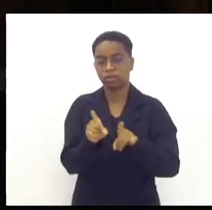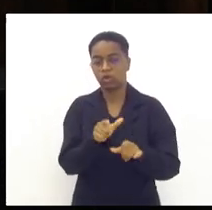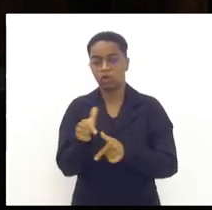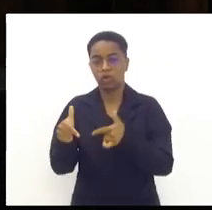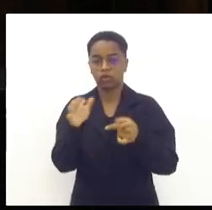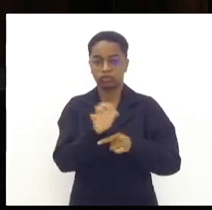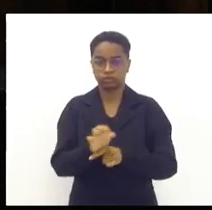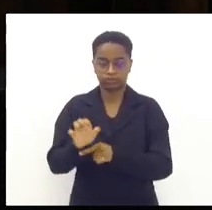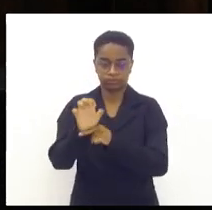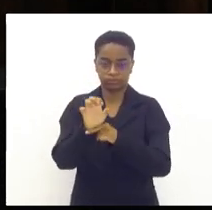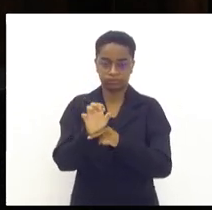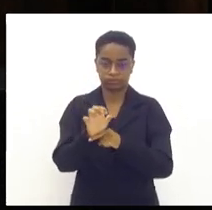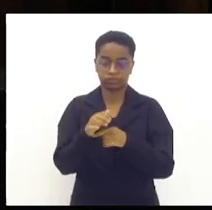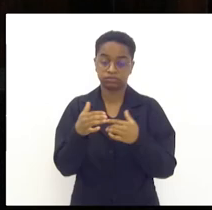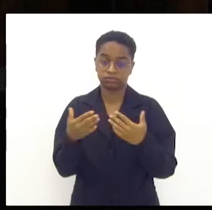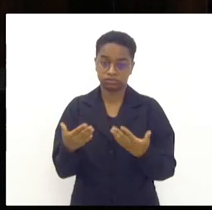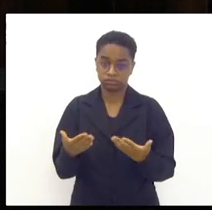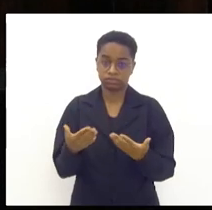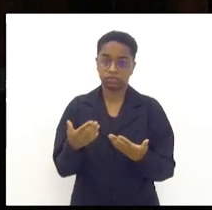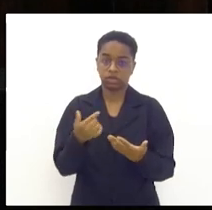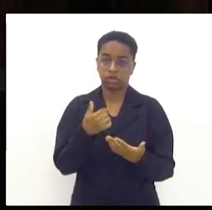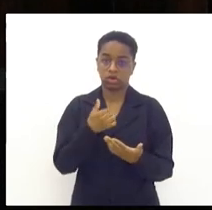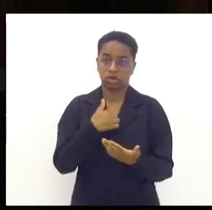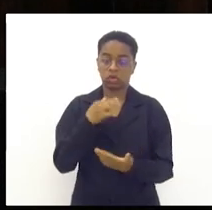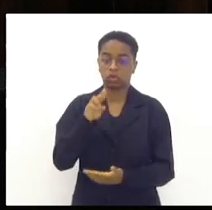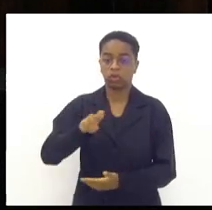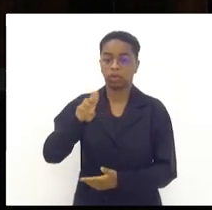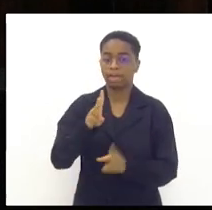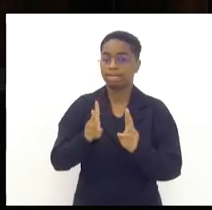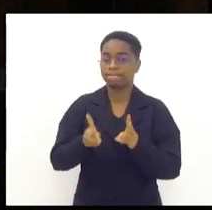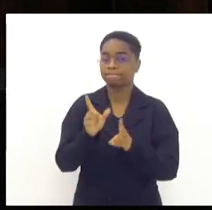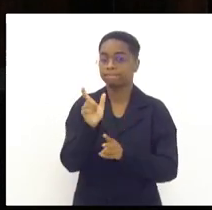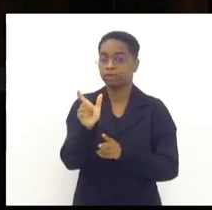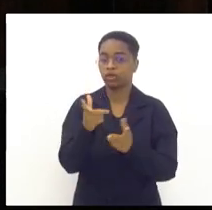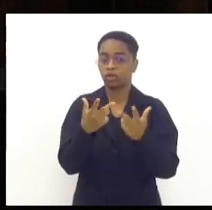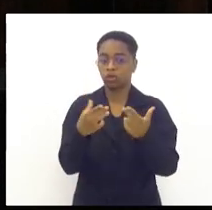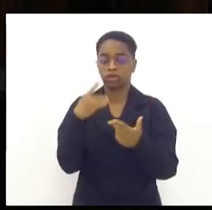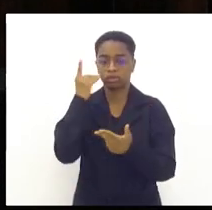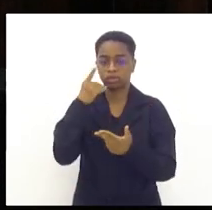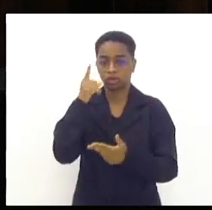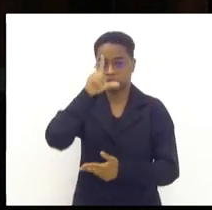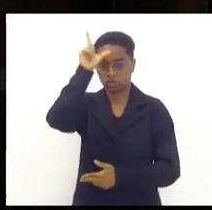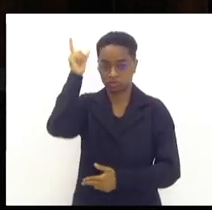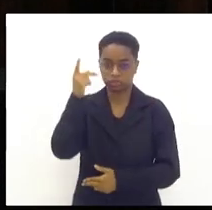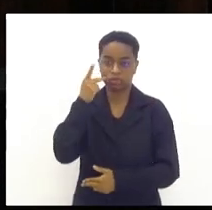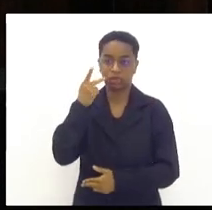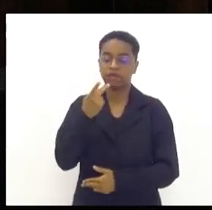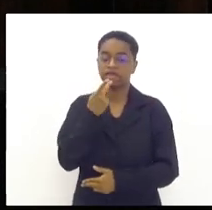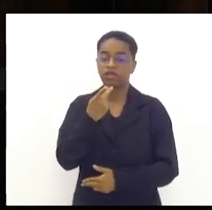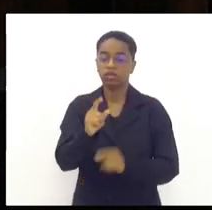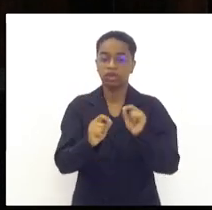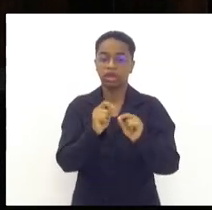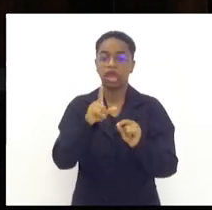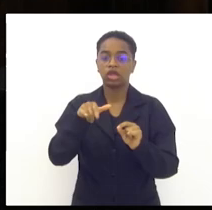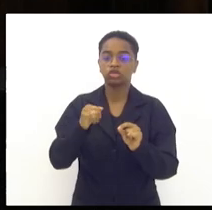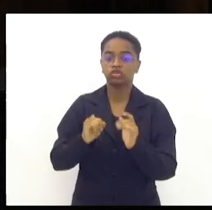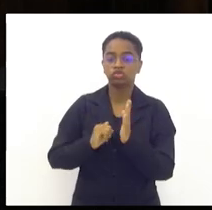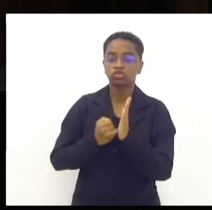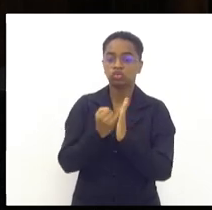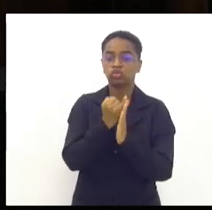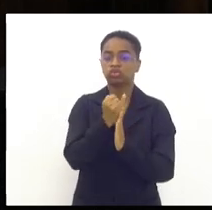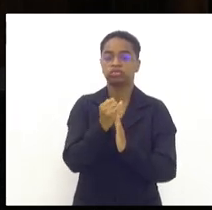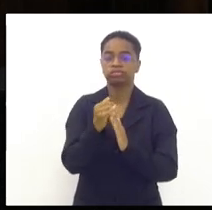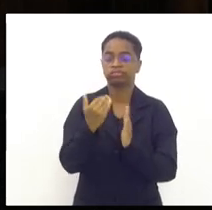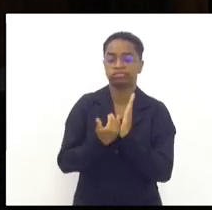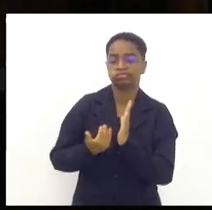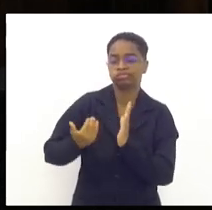federação. Usando o mesmo termo que o deputado Luiz Paulo usa, são juros draconianos que não